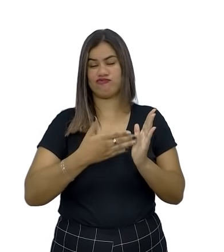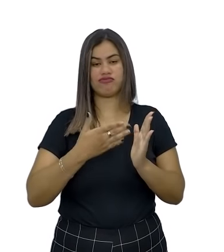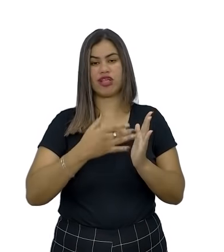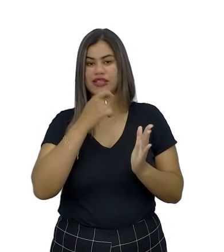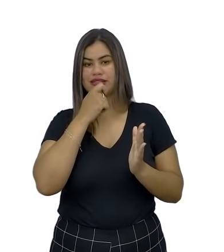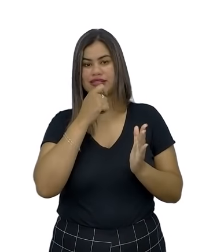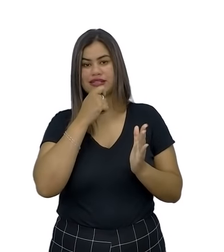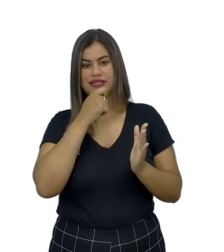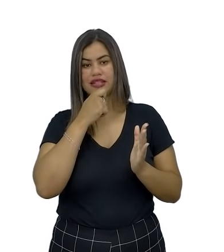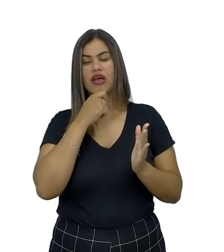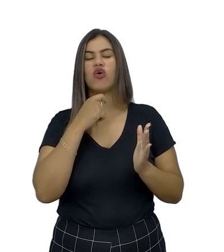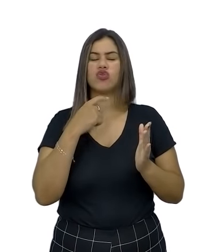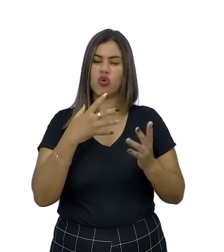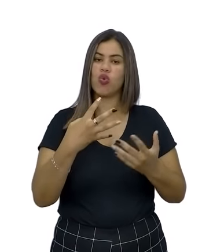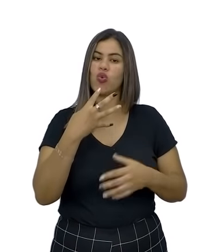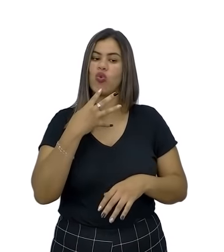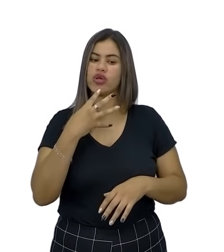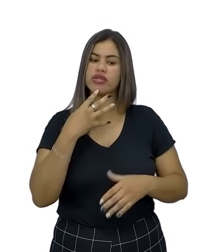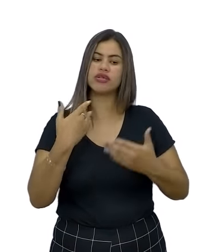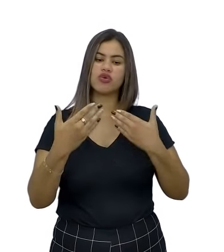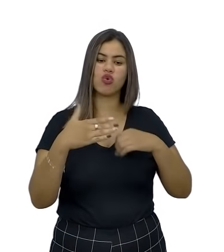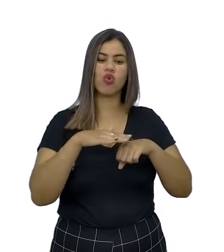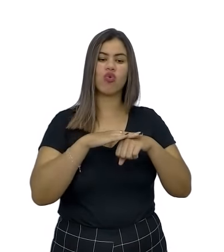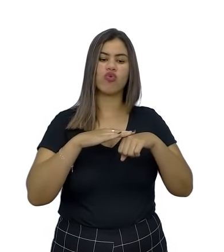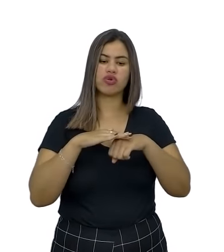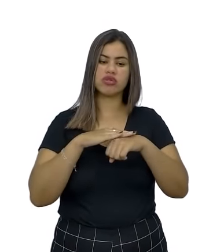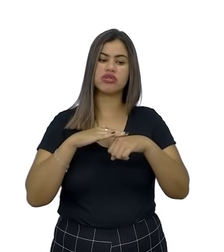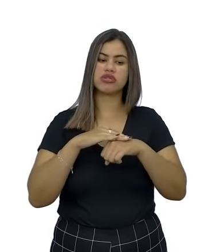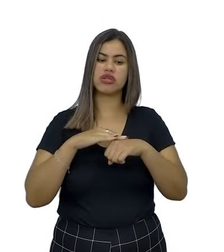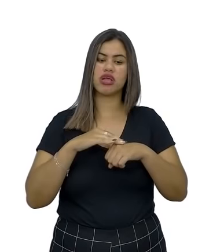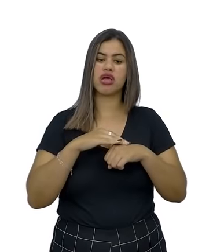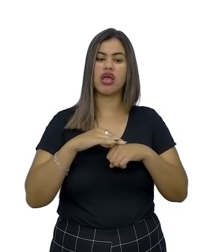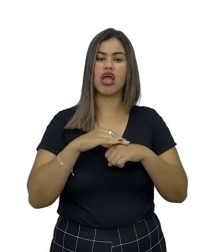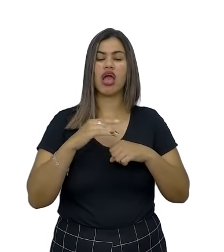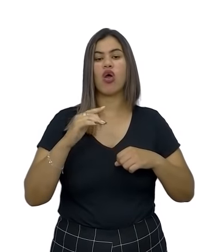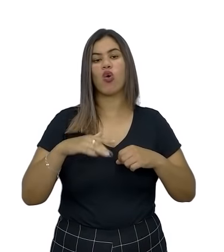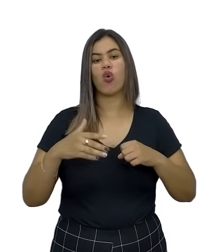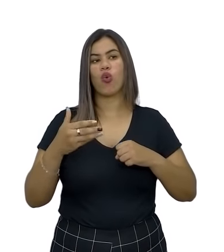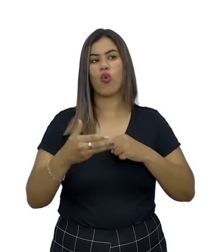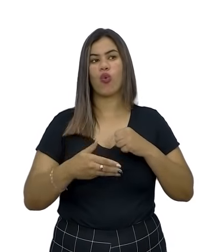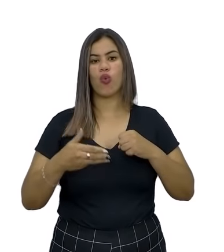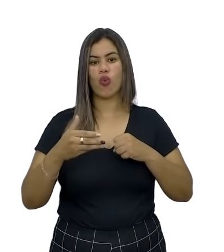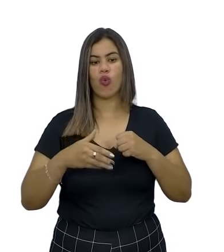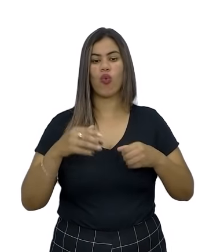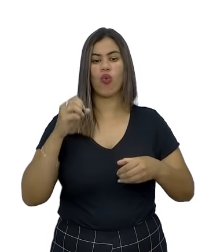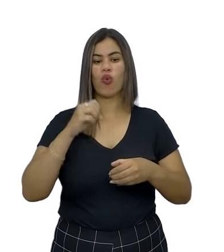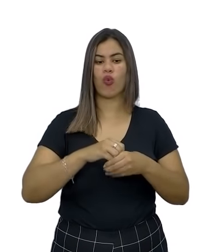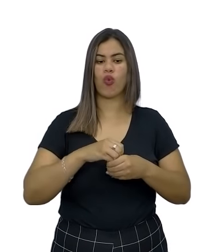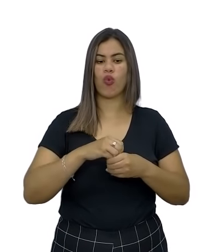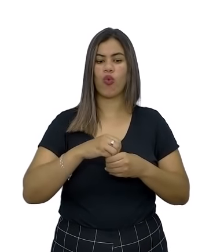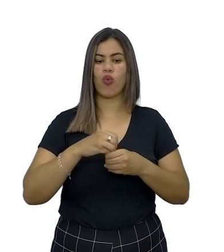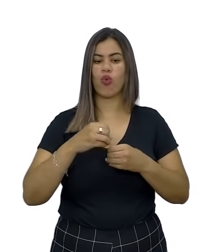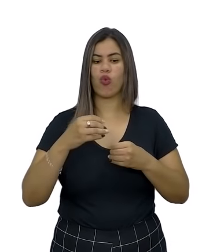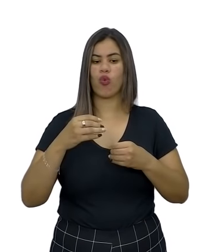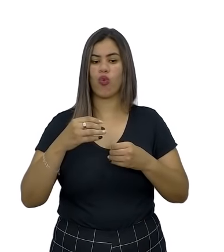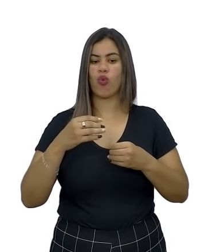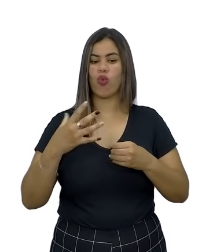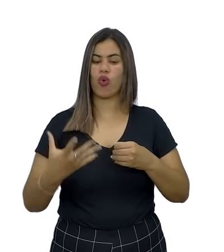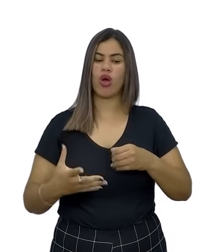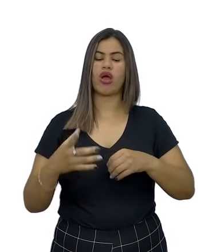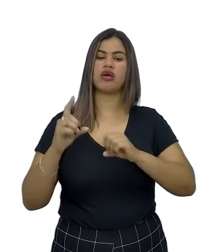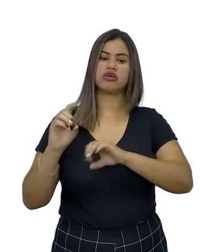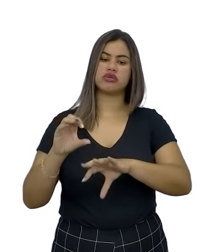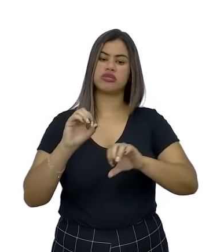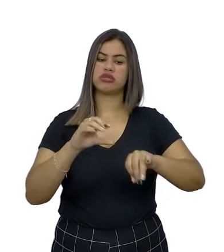estar visitando mesmo, conversando sobre a estrutura didático-pedagógica existente nesses cadernos